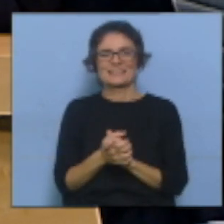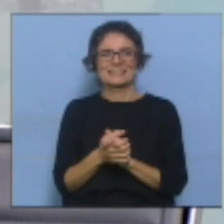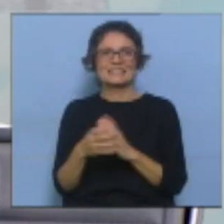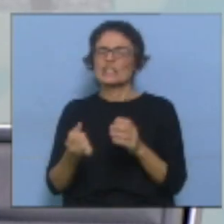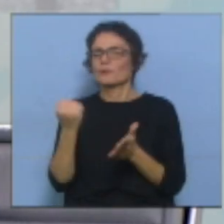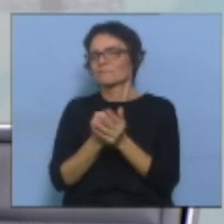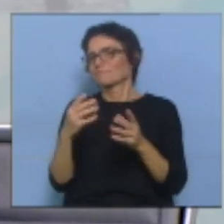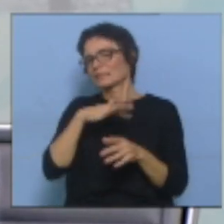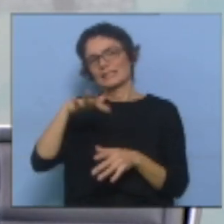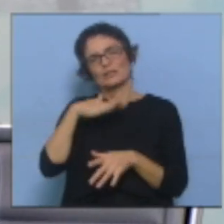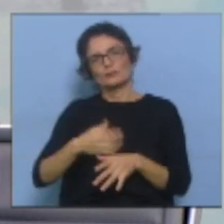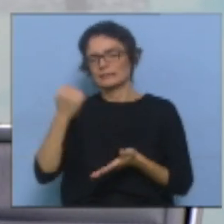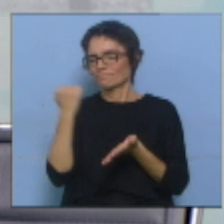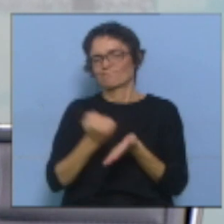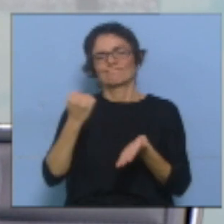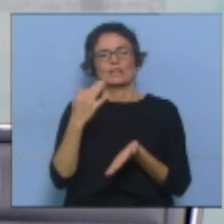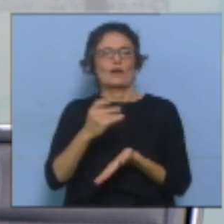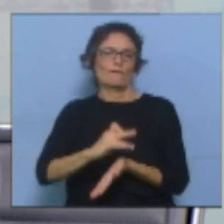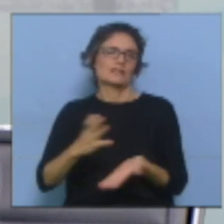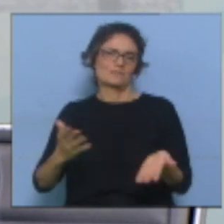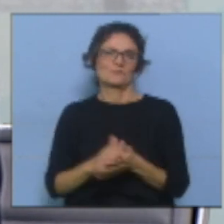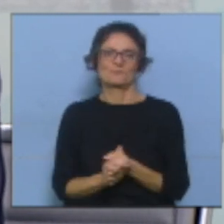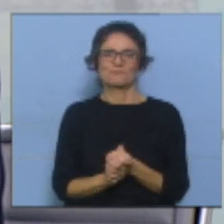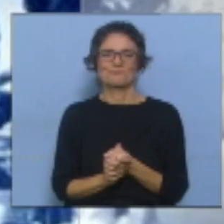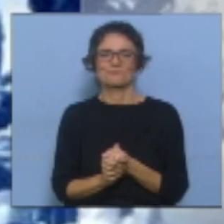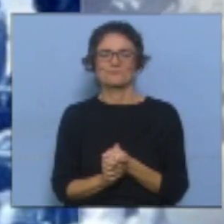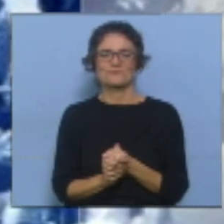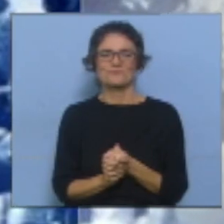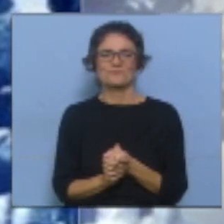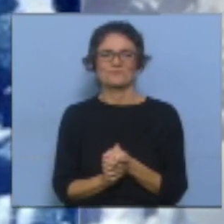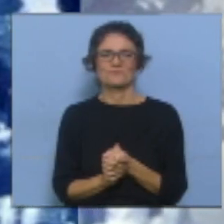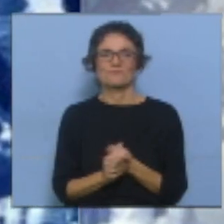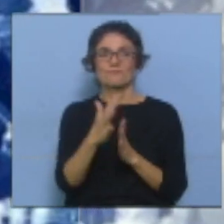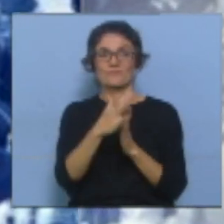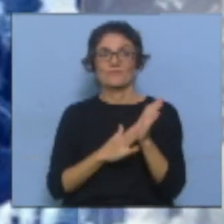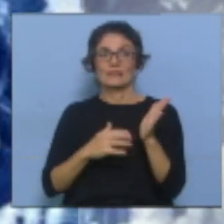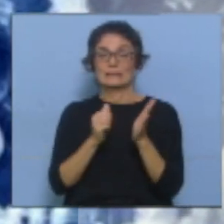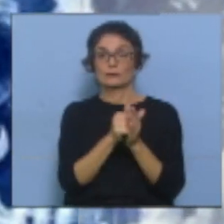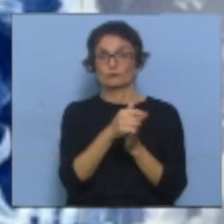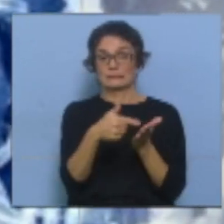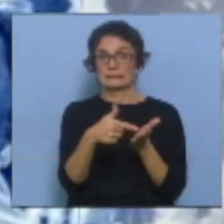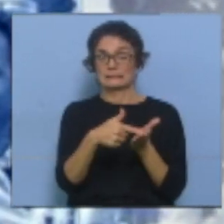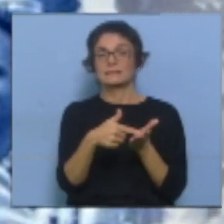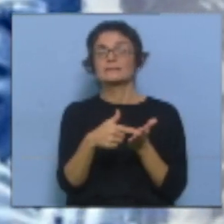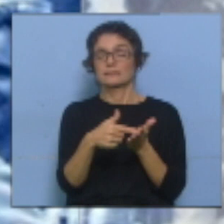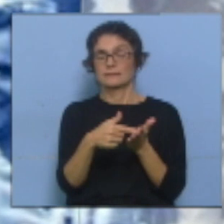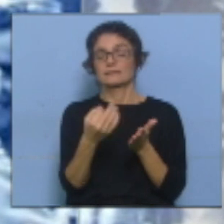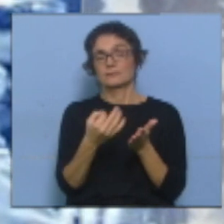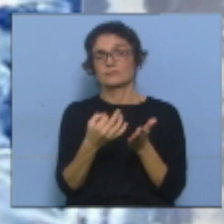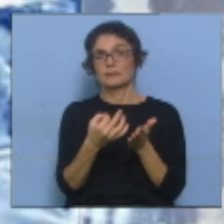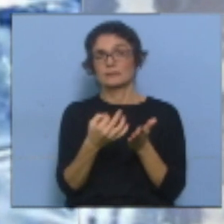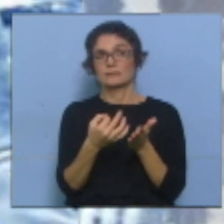da família que ficará necessariamente para sempre. Nós poderíamos ainda falar aqui do texto do Evangelho, porque acho que é também uma dimensão muito atual do